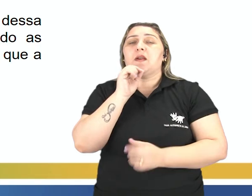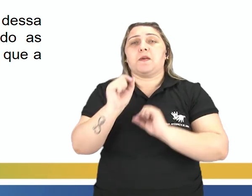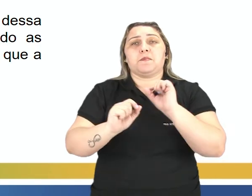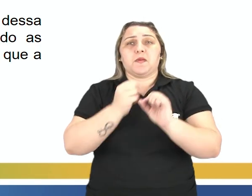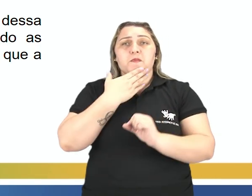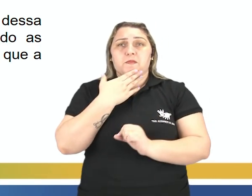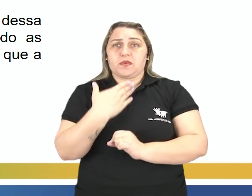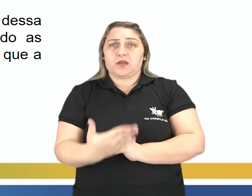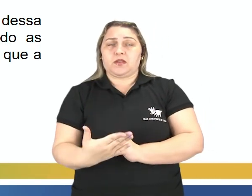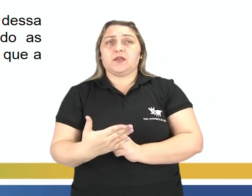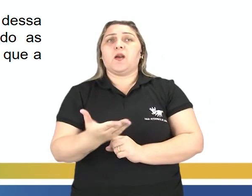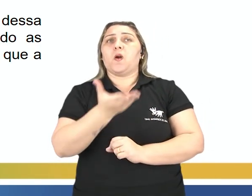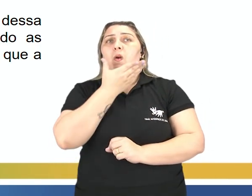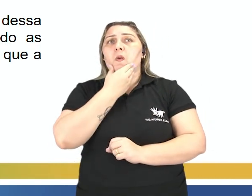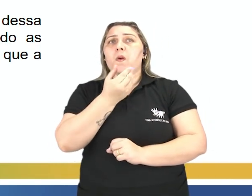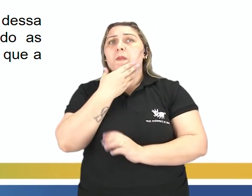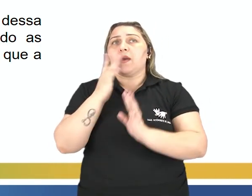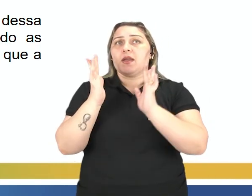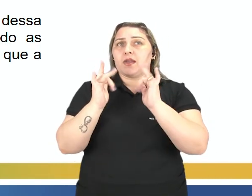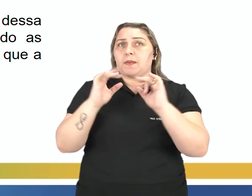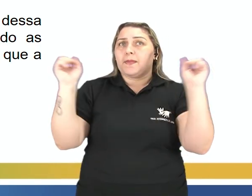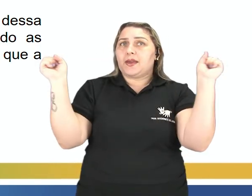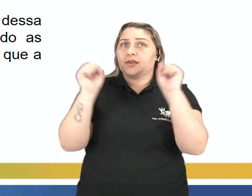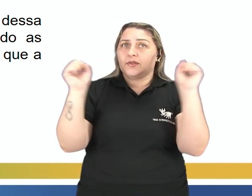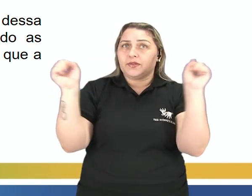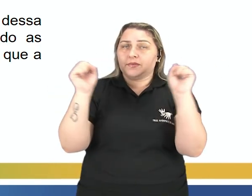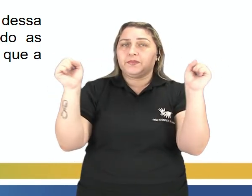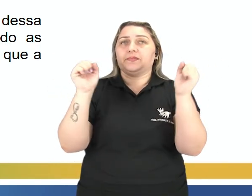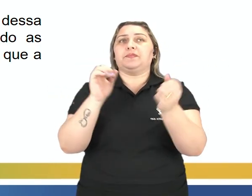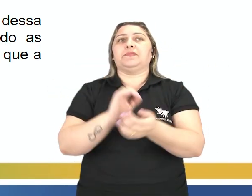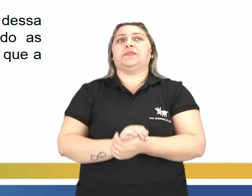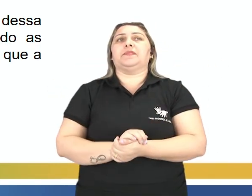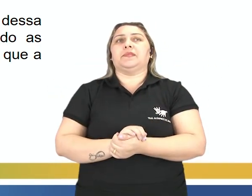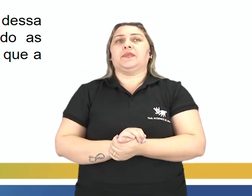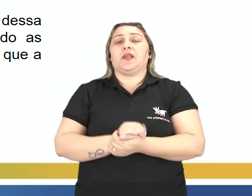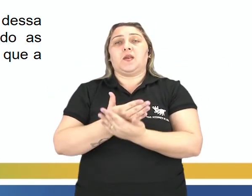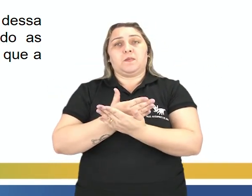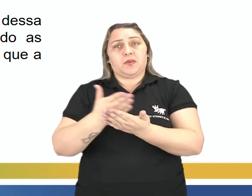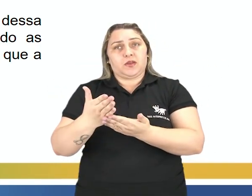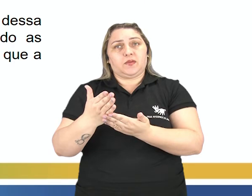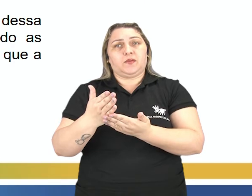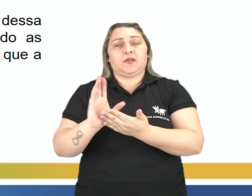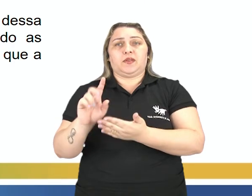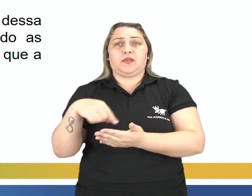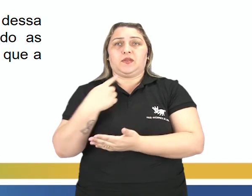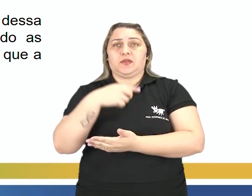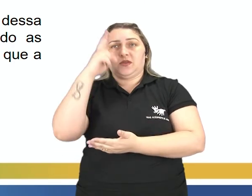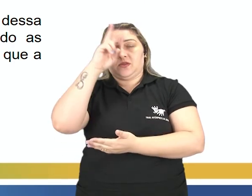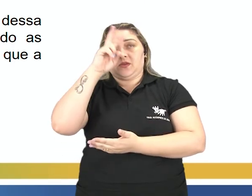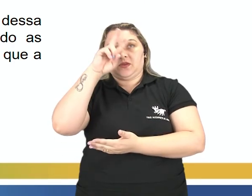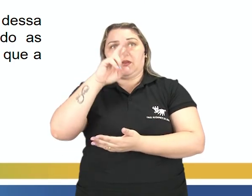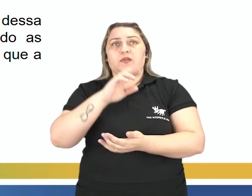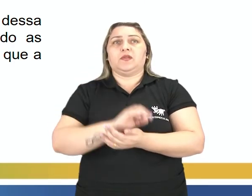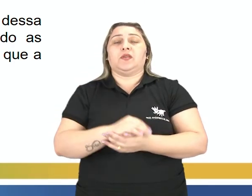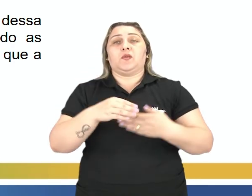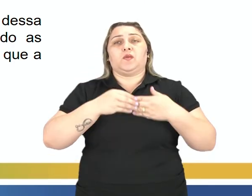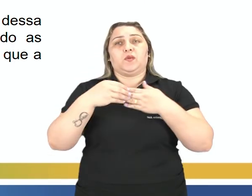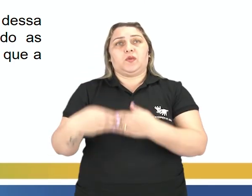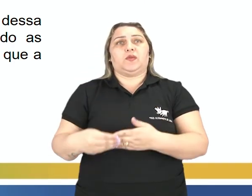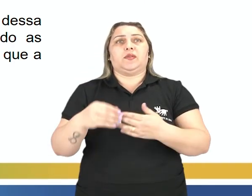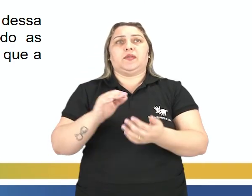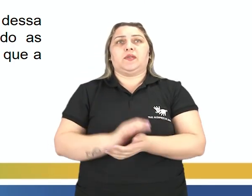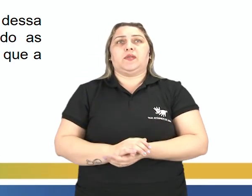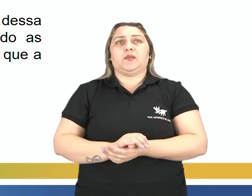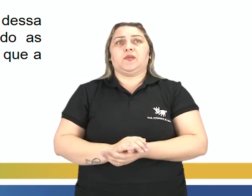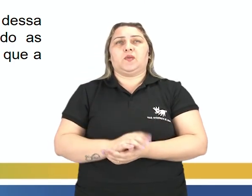E o nosso próximo exercitando veja o exemplo abaixo e faça o que se pede. Um rapaz e sua namorada estão apaixonados.